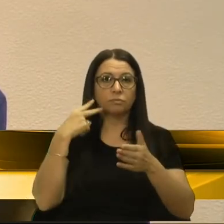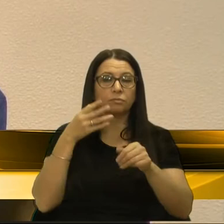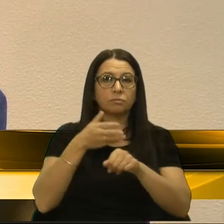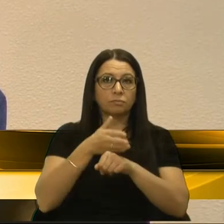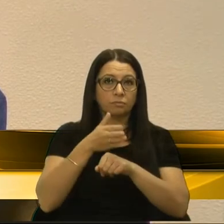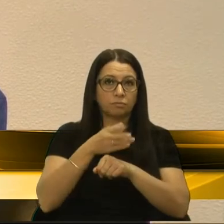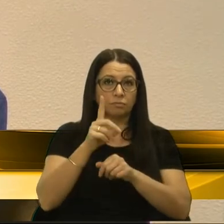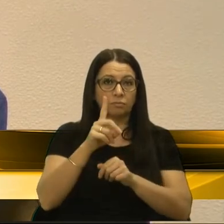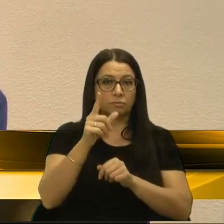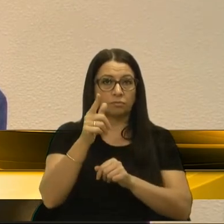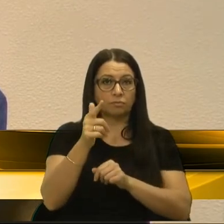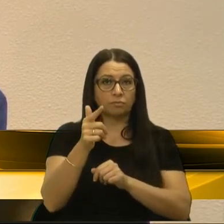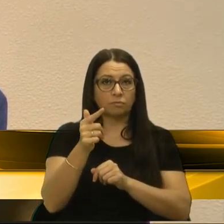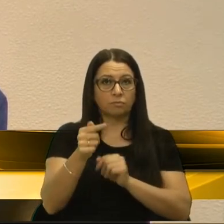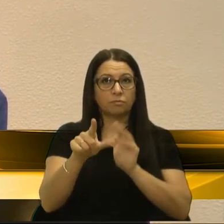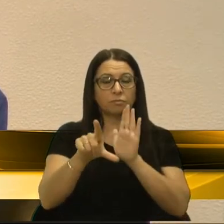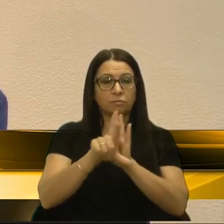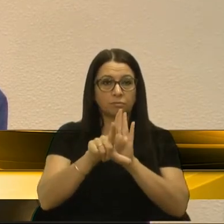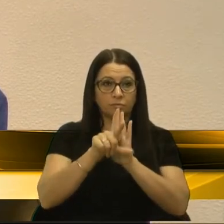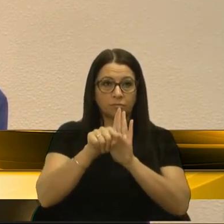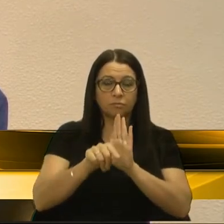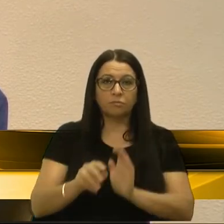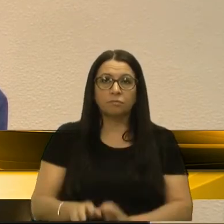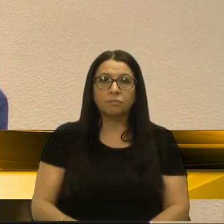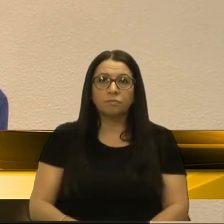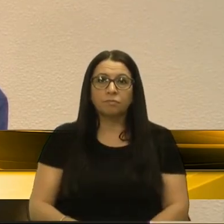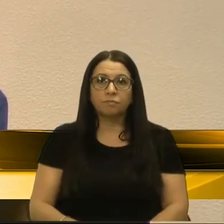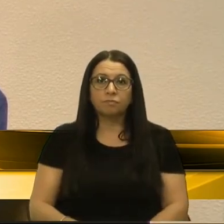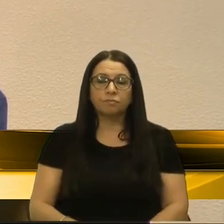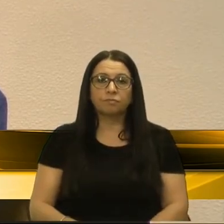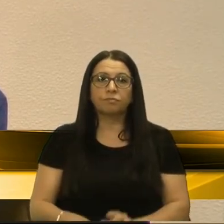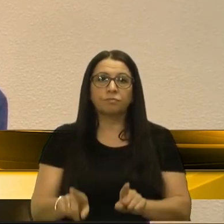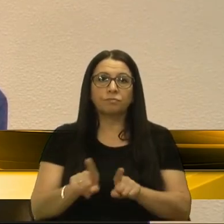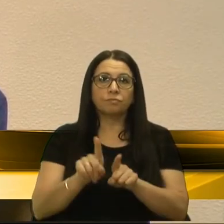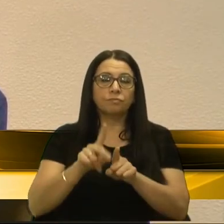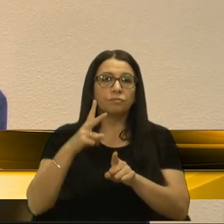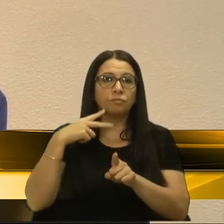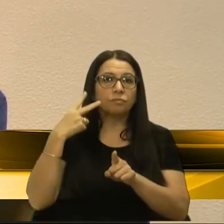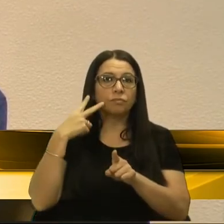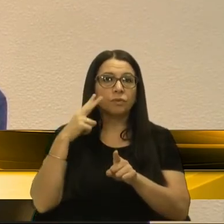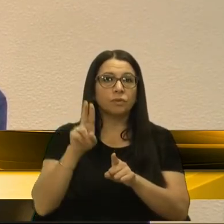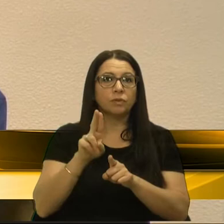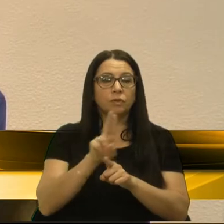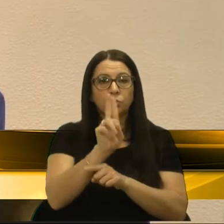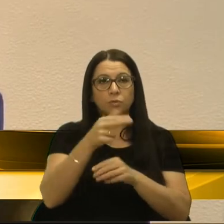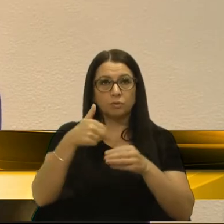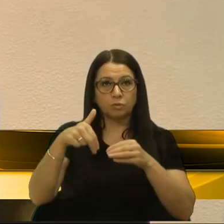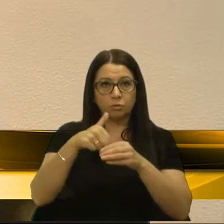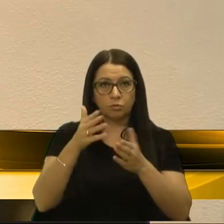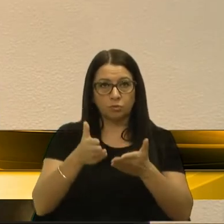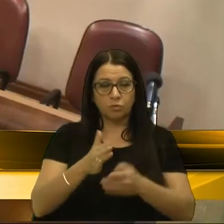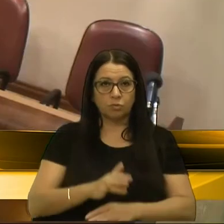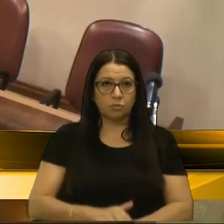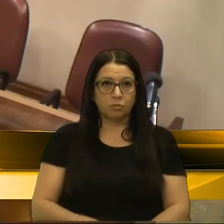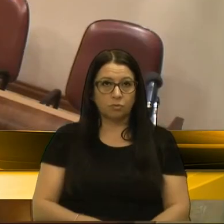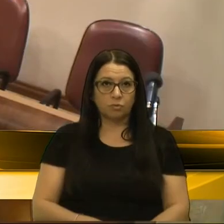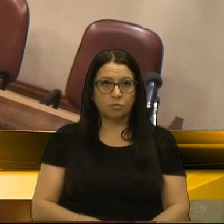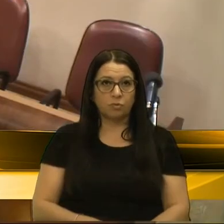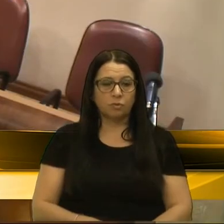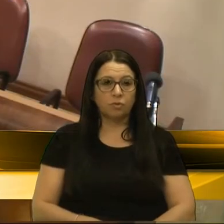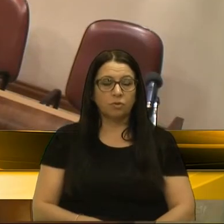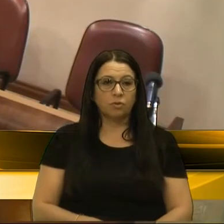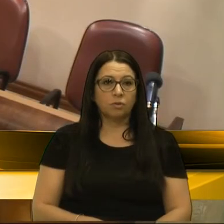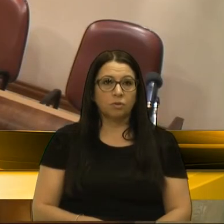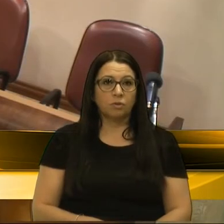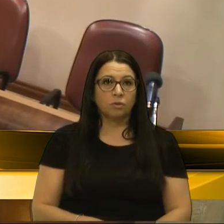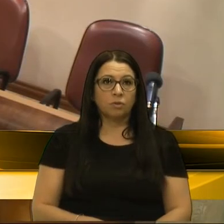vereadores que compõem a 17ª legislatura, bem como os vereadores inscritos no grande expediente de hoje.